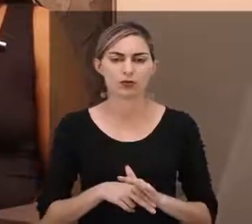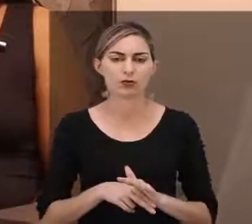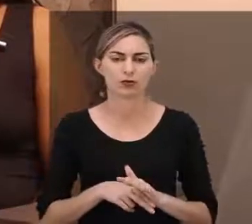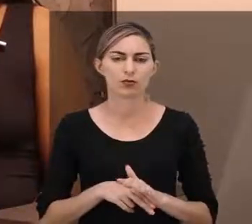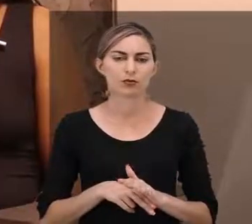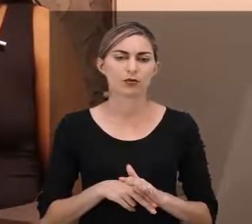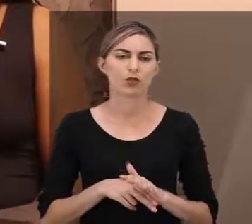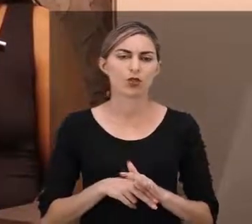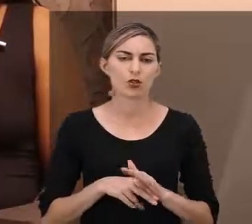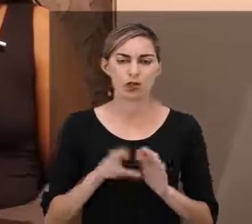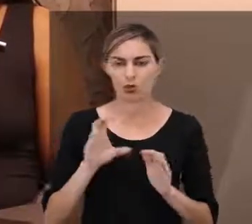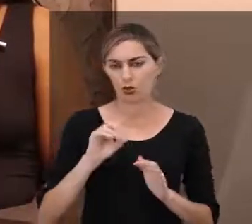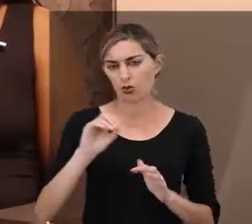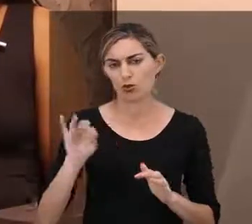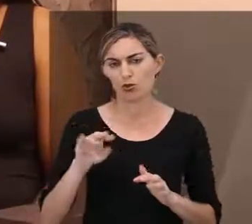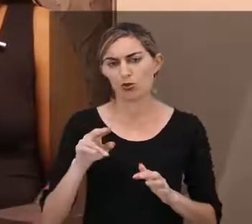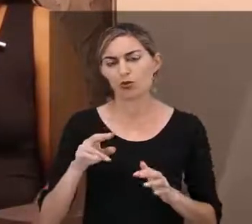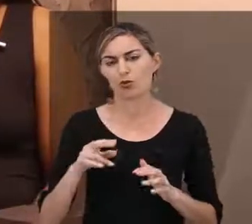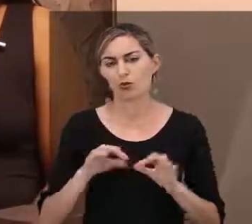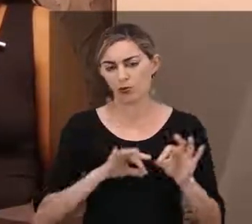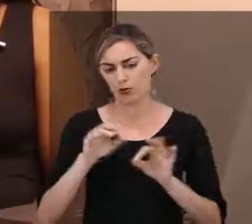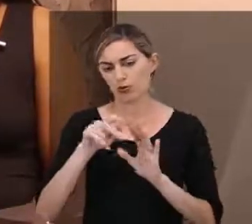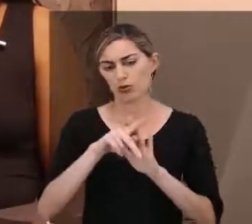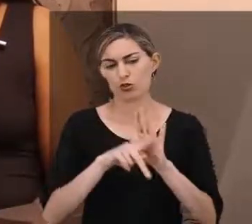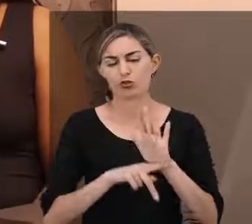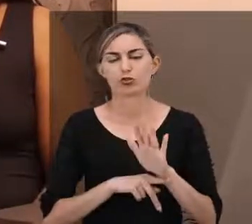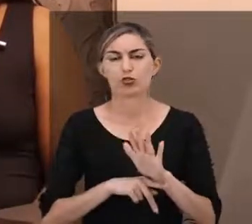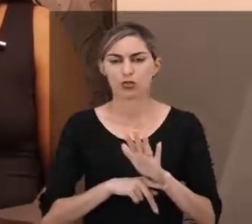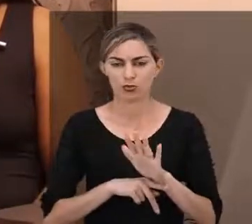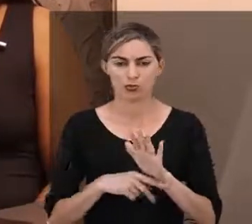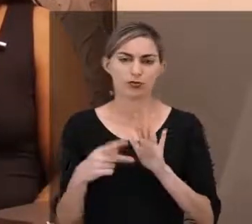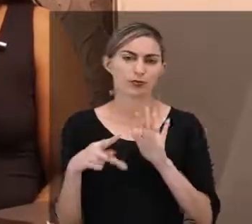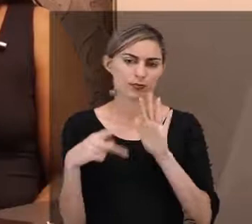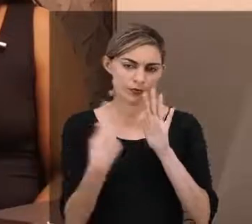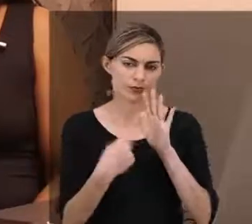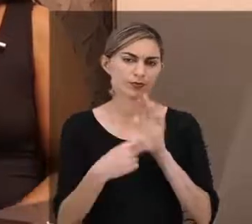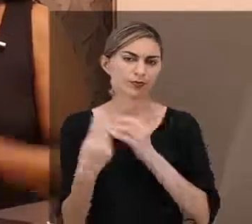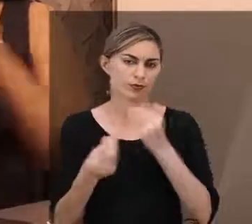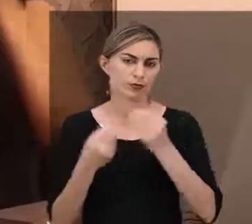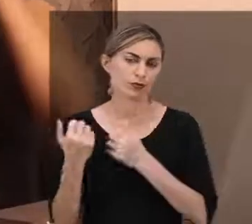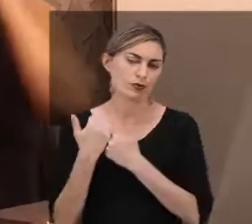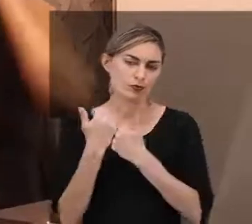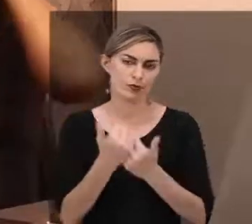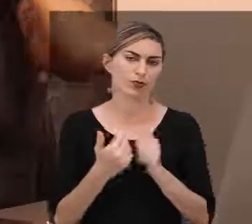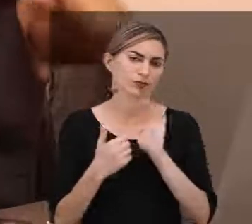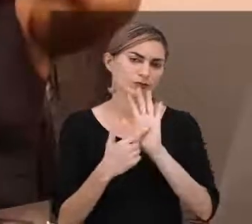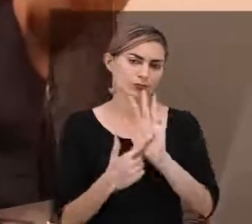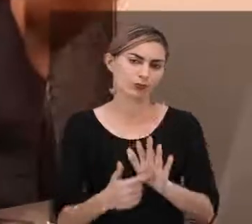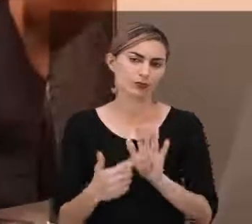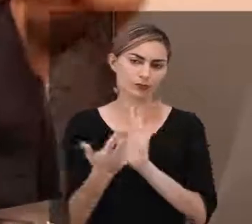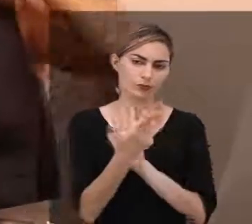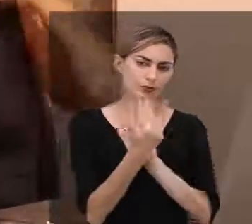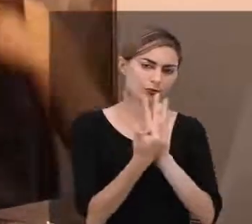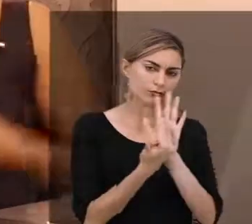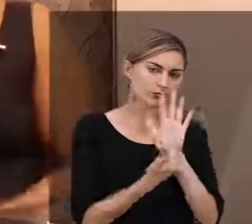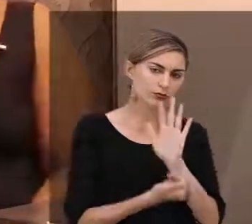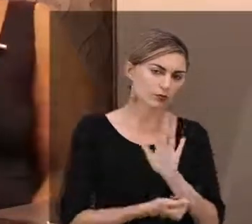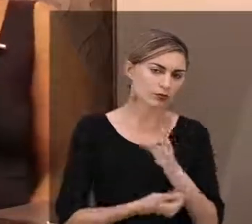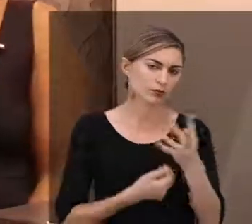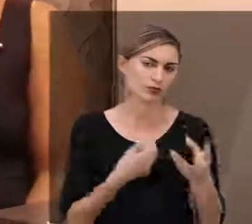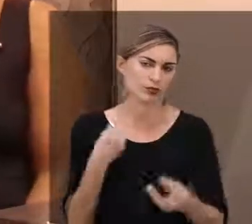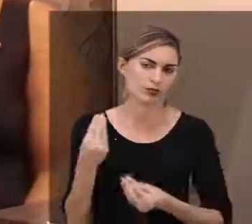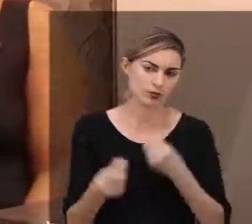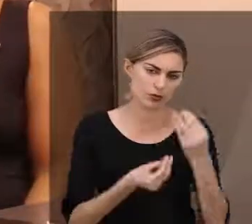digamos assim, na objetivação do projeto em si, né? De como você vai representá-lo no desenho, como isso